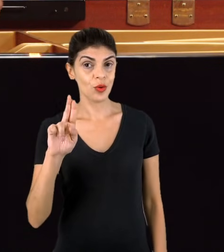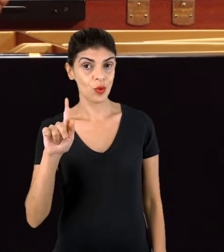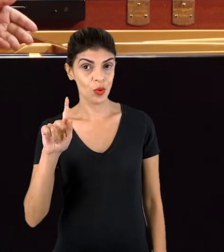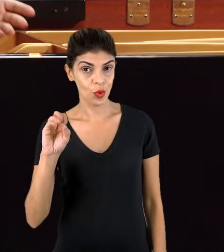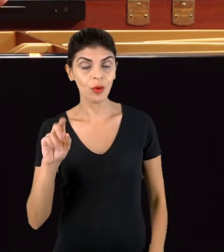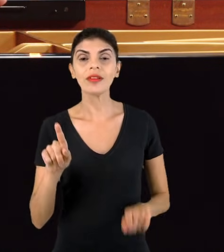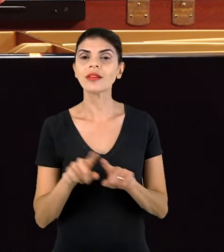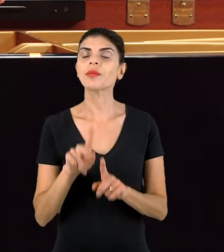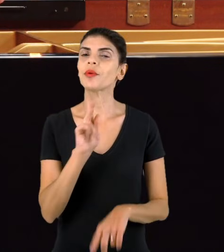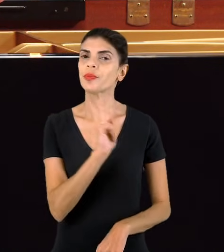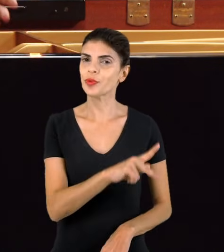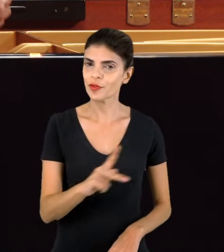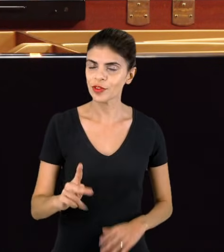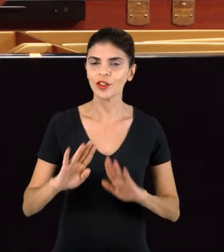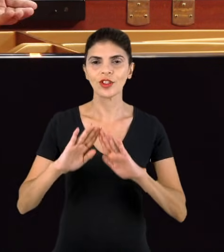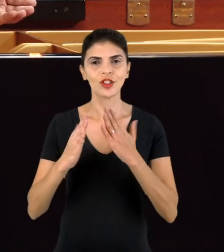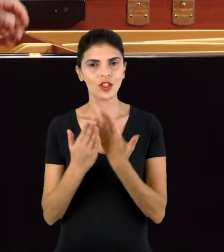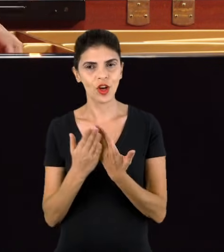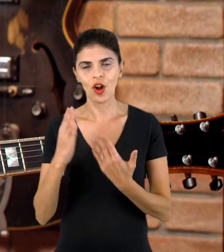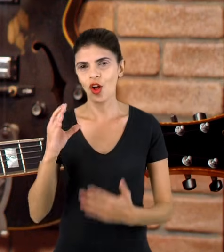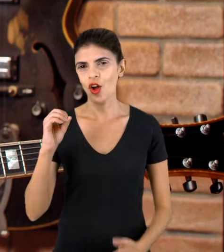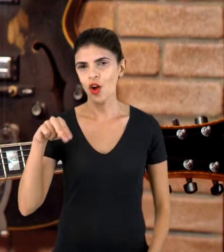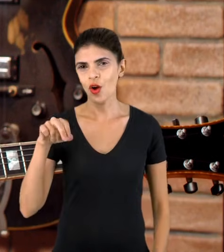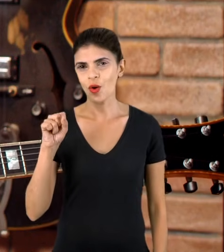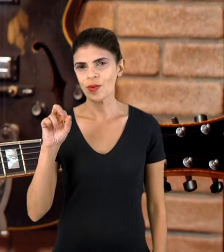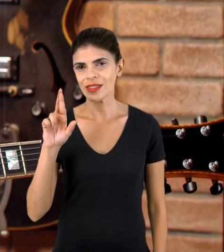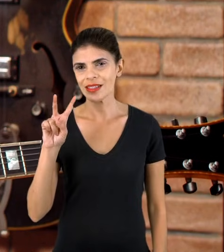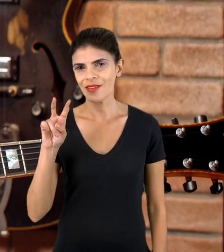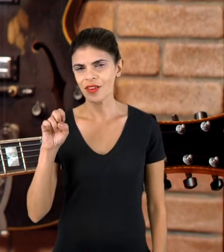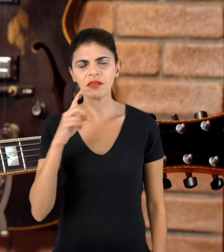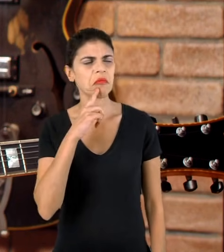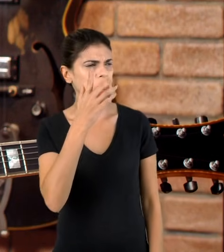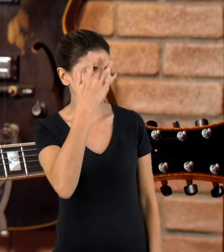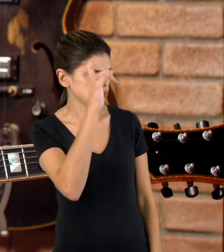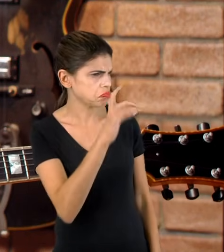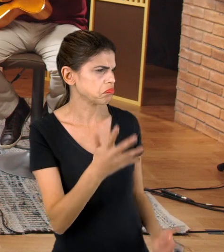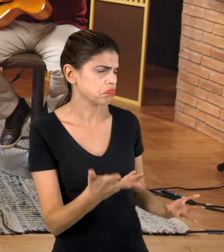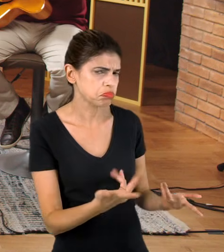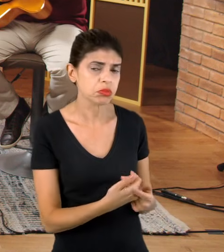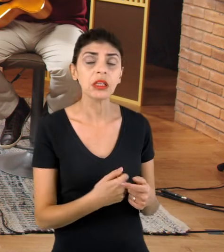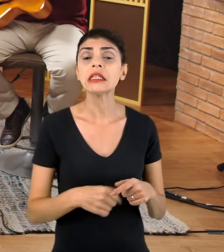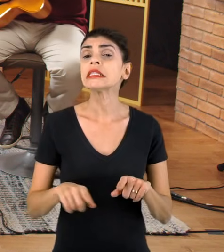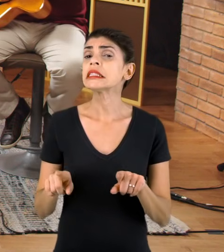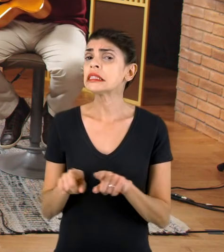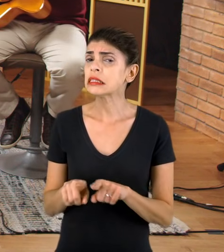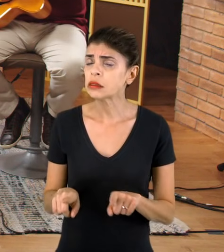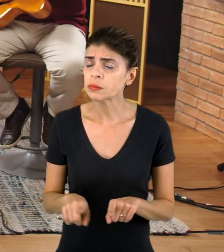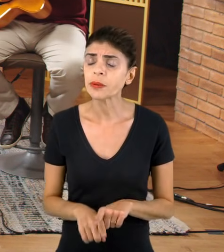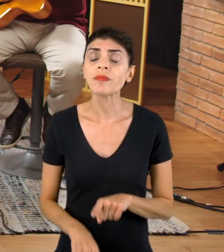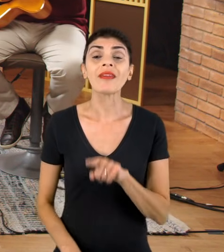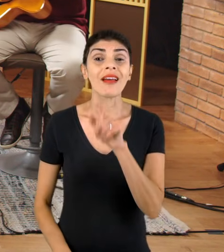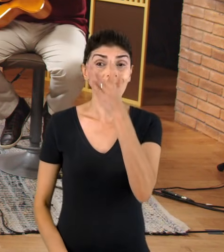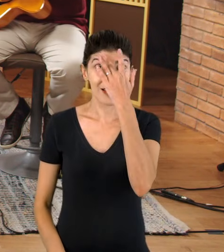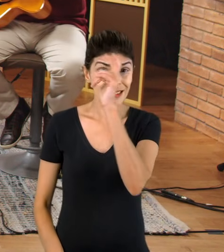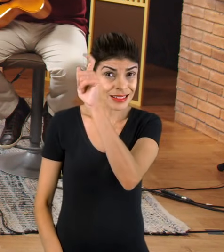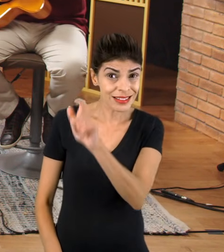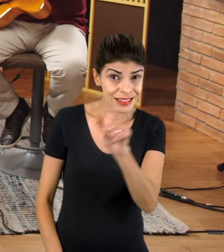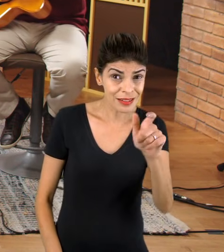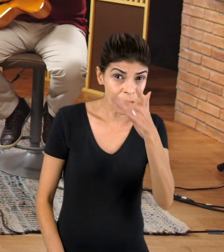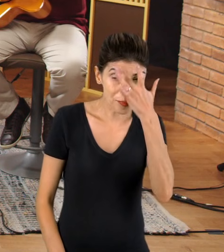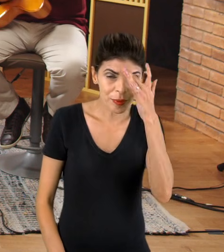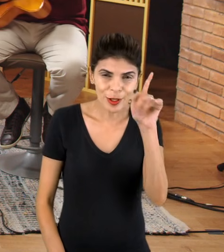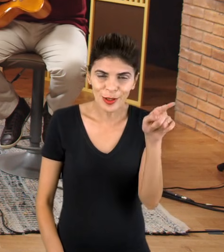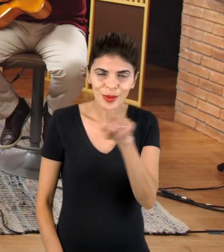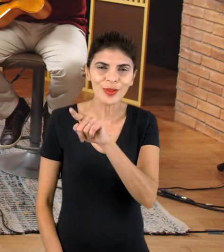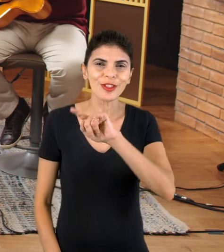Medeiros, também professor do conservatório. Super músico. Super músico, baterista. E esses